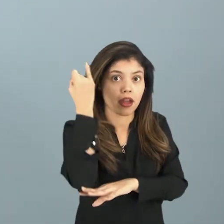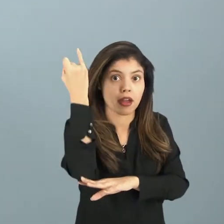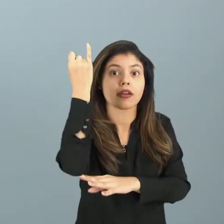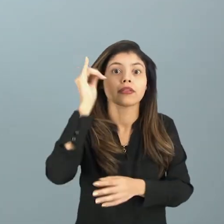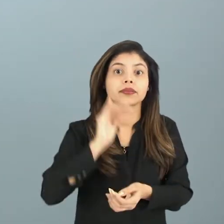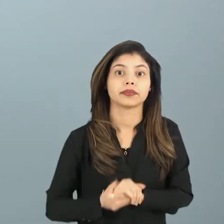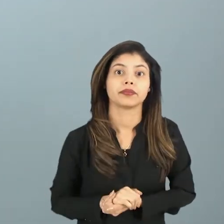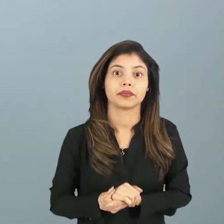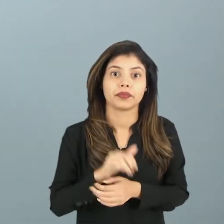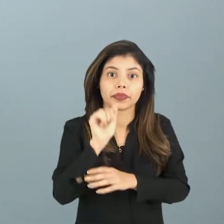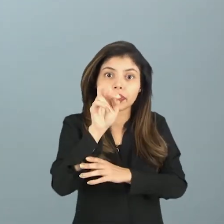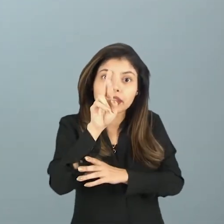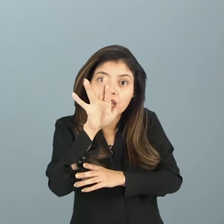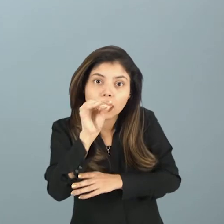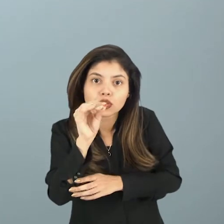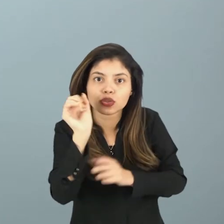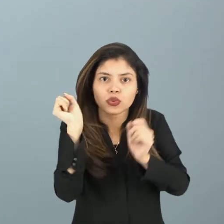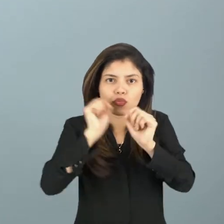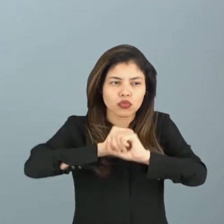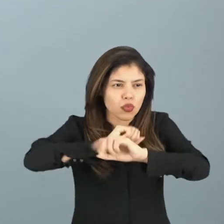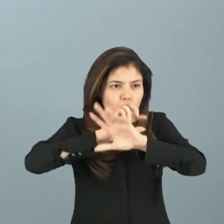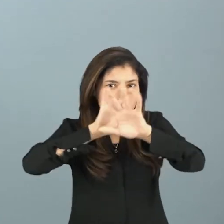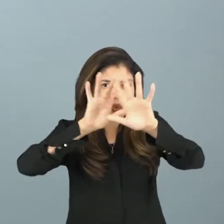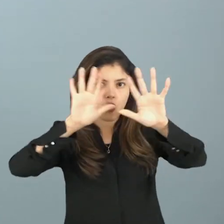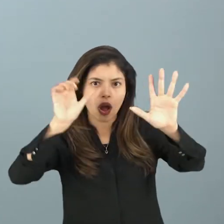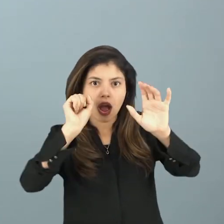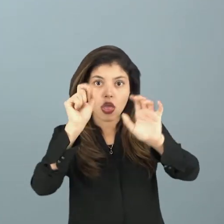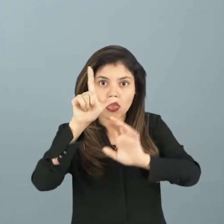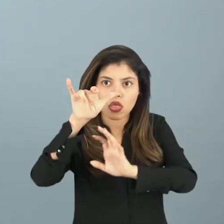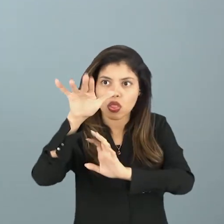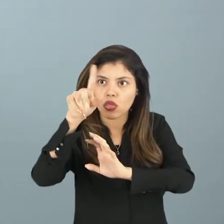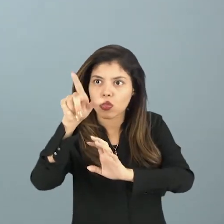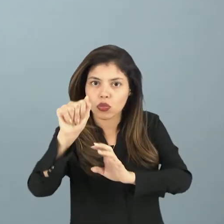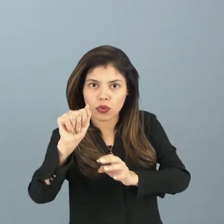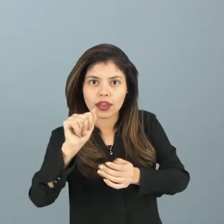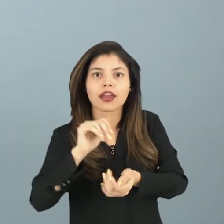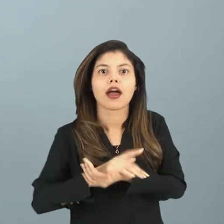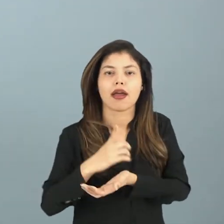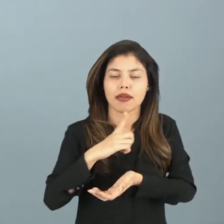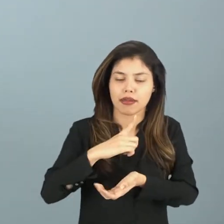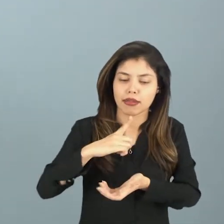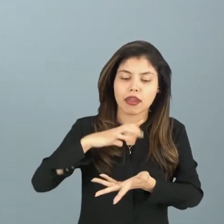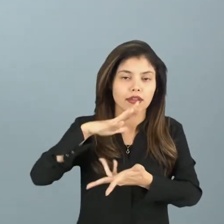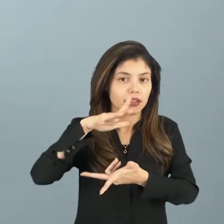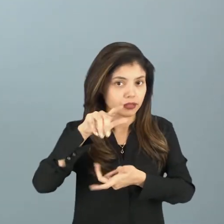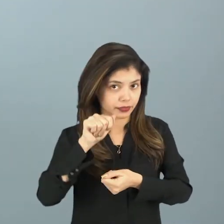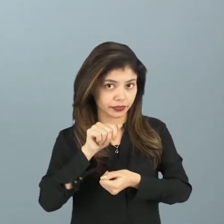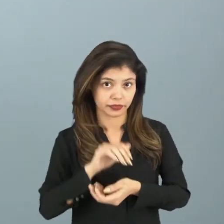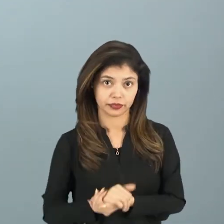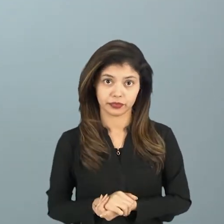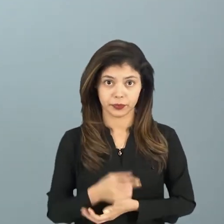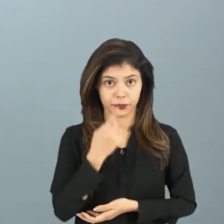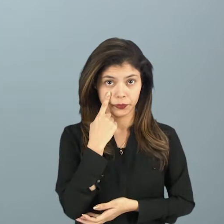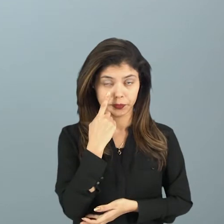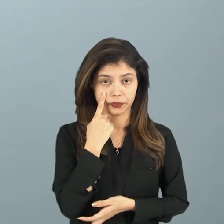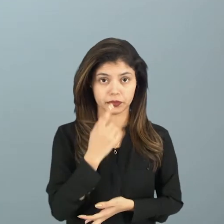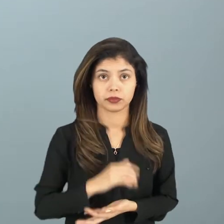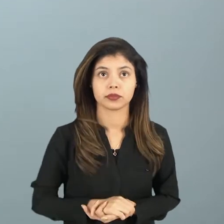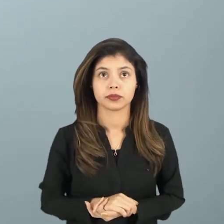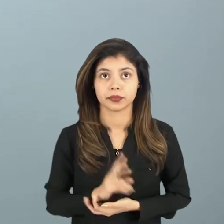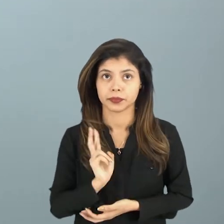o principal astro luminoso que existe no nosso planeta Terra. Então, olha só,